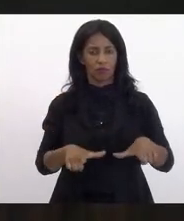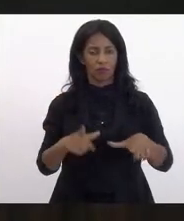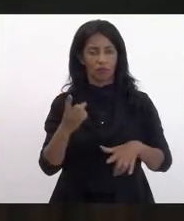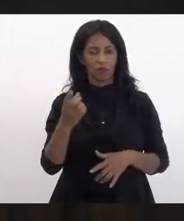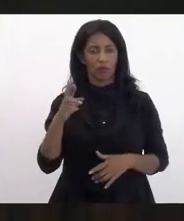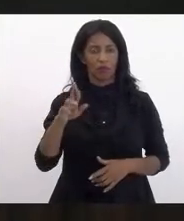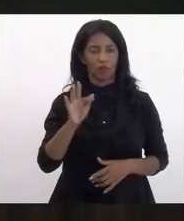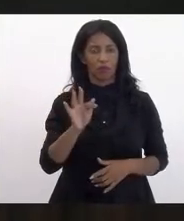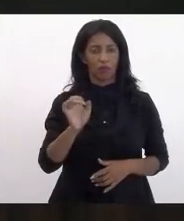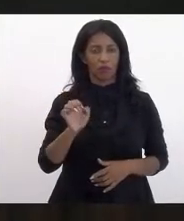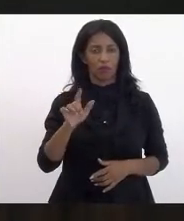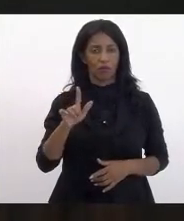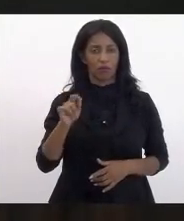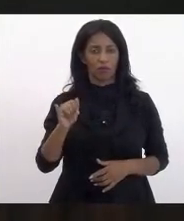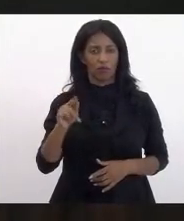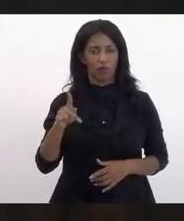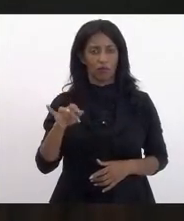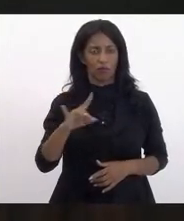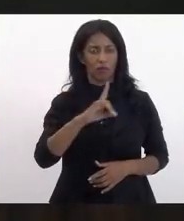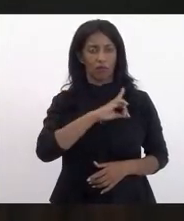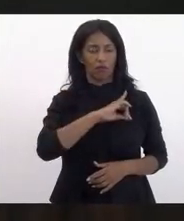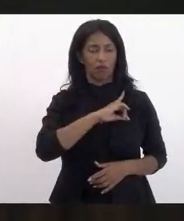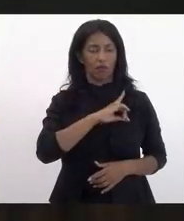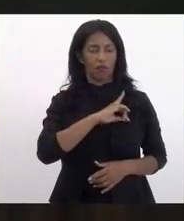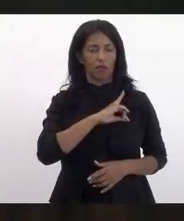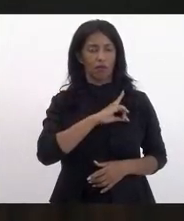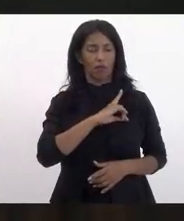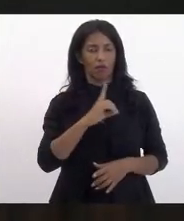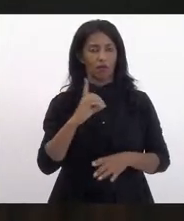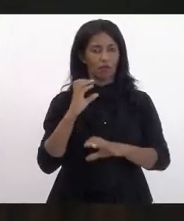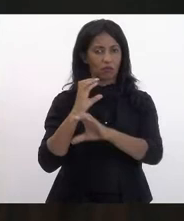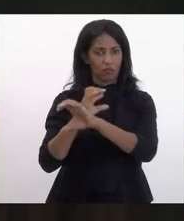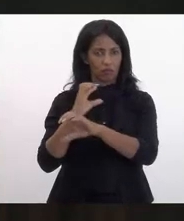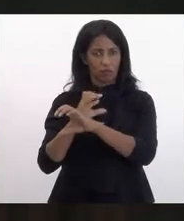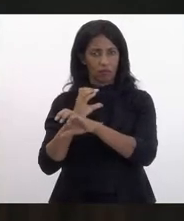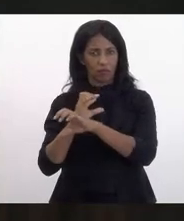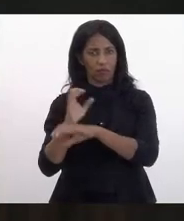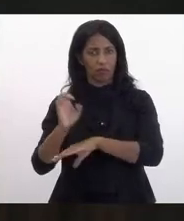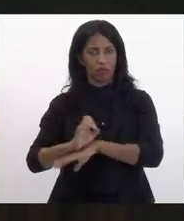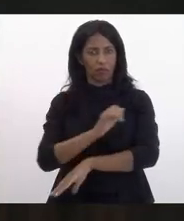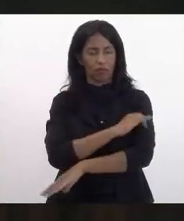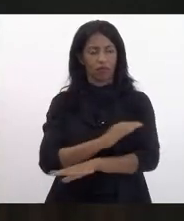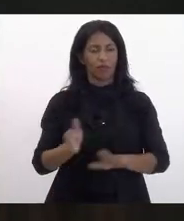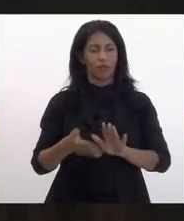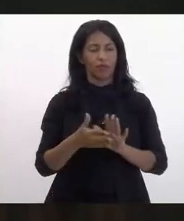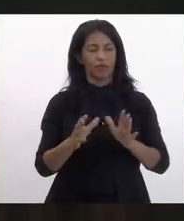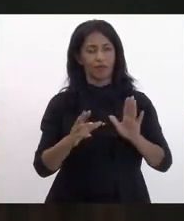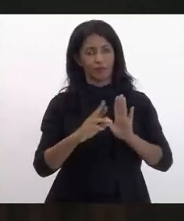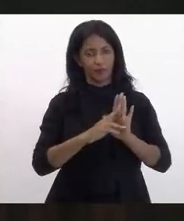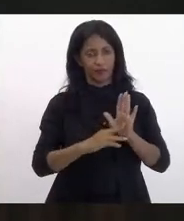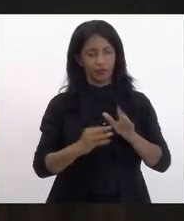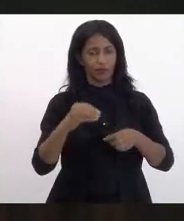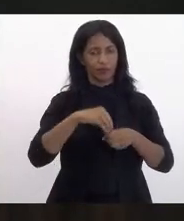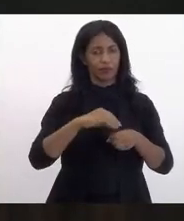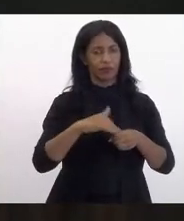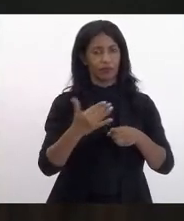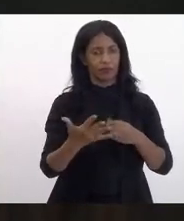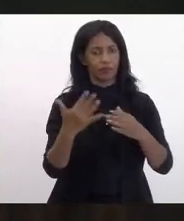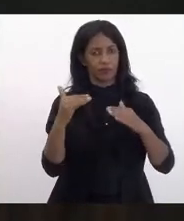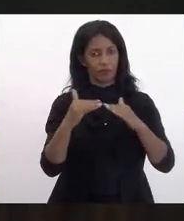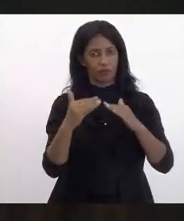doutor Felipe Lobato Cury, delegado de Polícia Civil do Estado do Rio de Janeiro. Pareceres da Comissão de Normas Internas e Proposições Externas